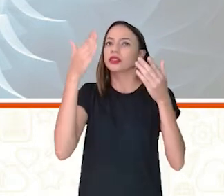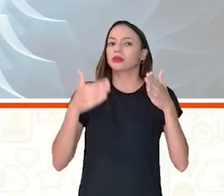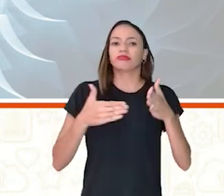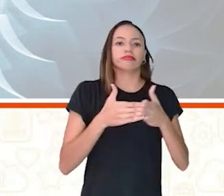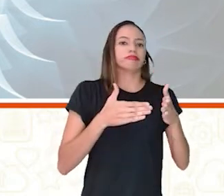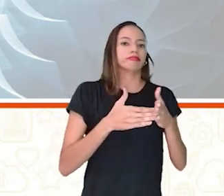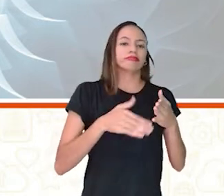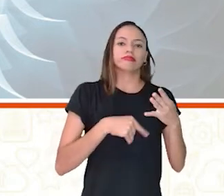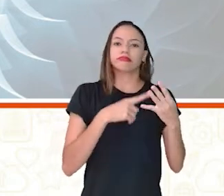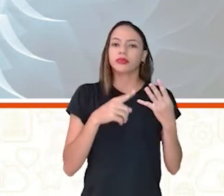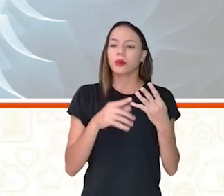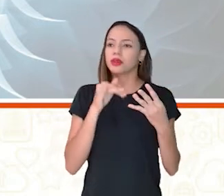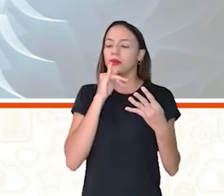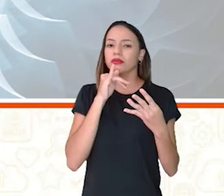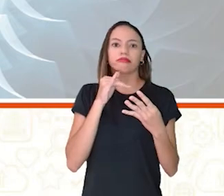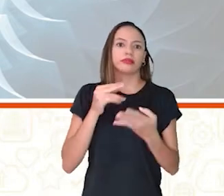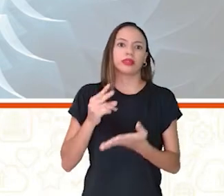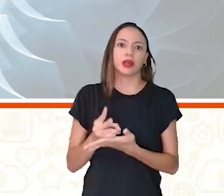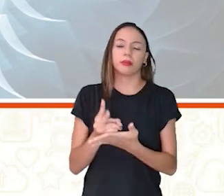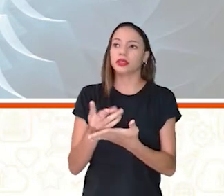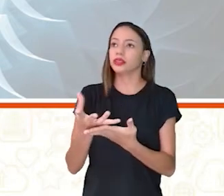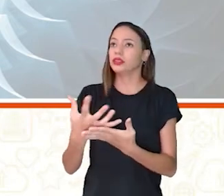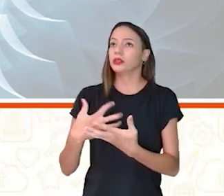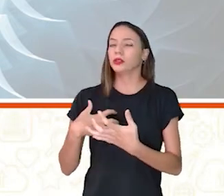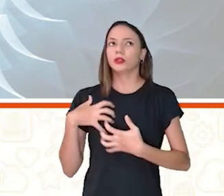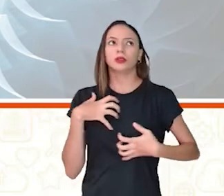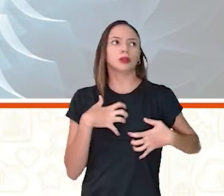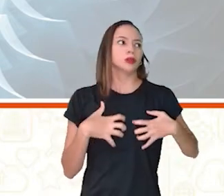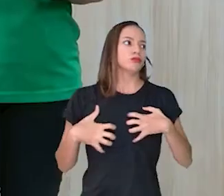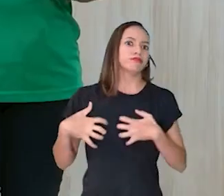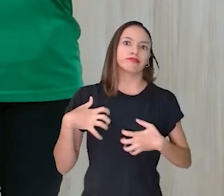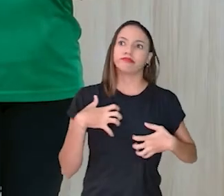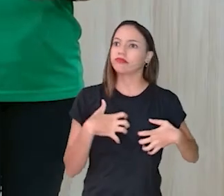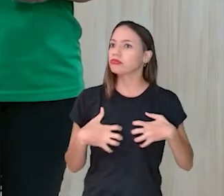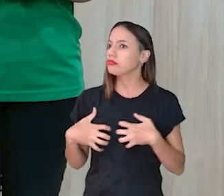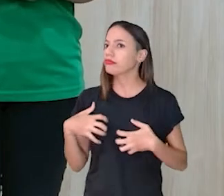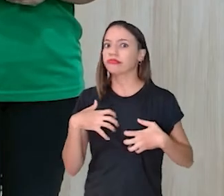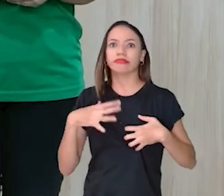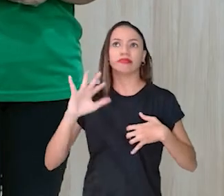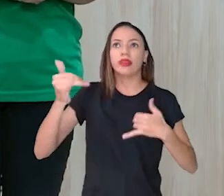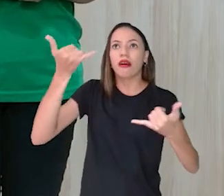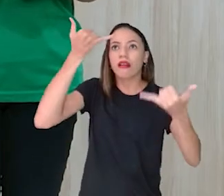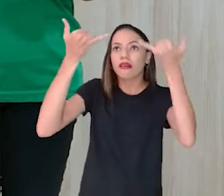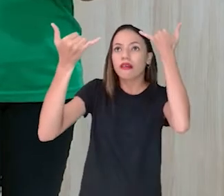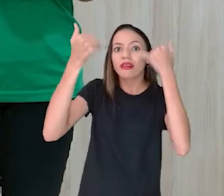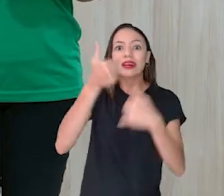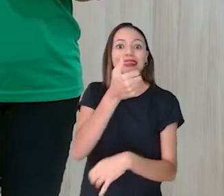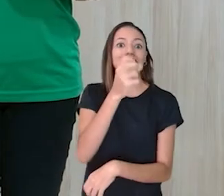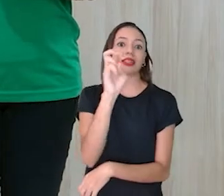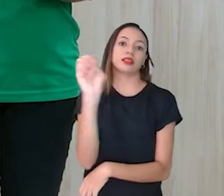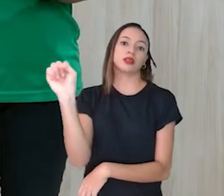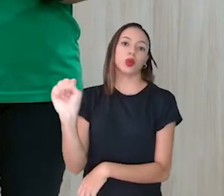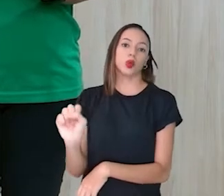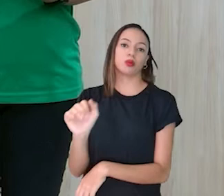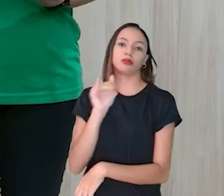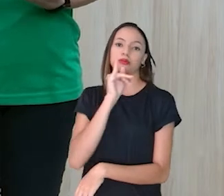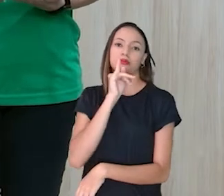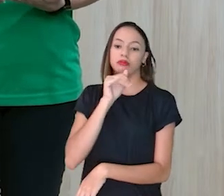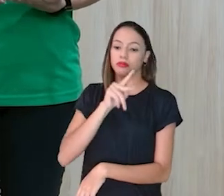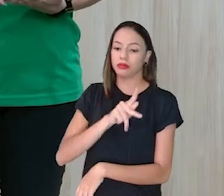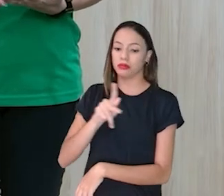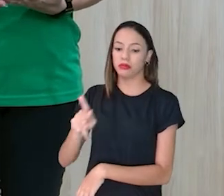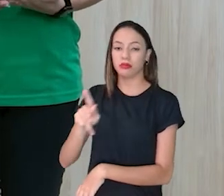baixo nível de tolerância. Não é? A cada 15 segundos temos novas informações, então quando o professor está